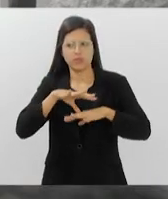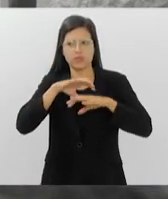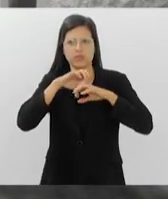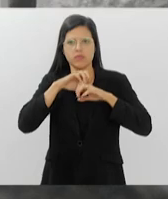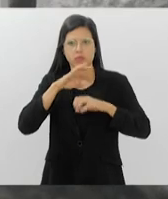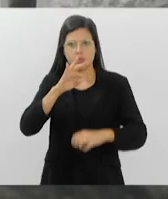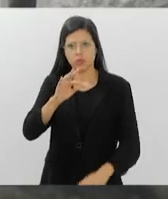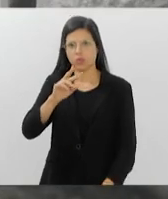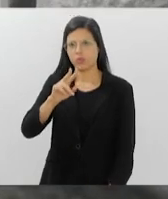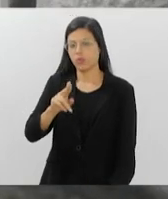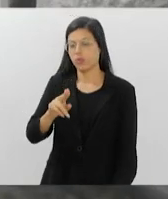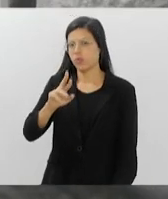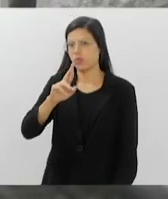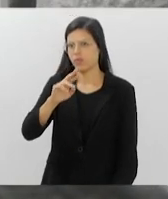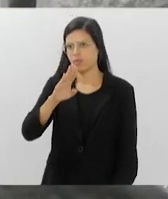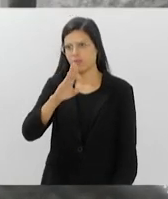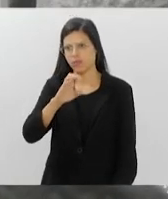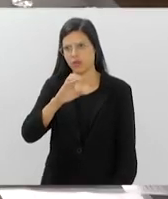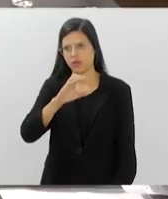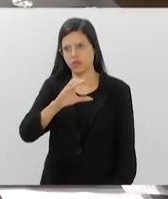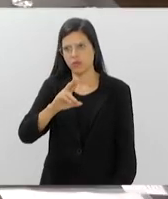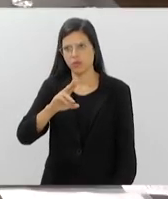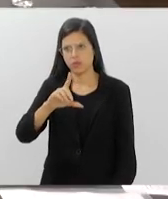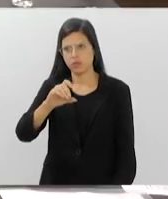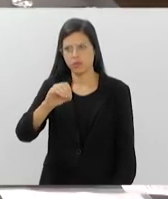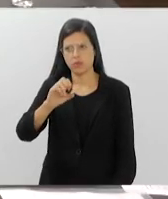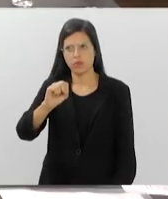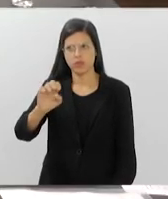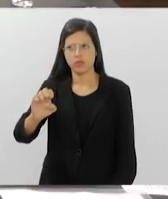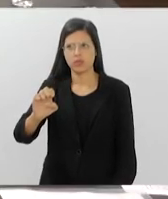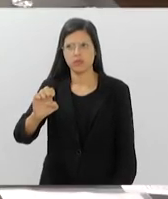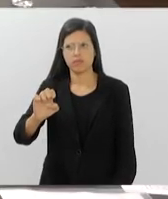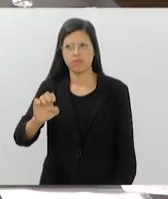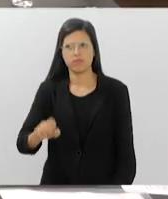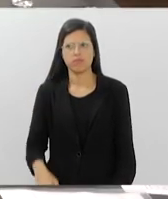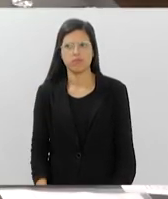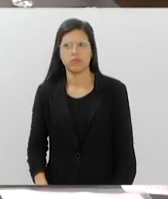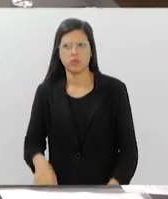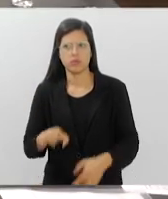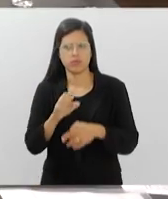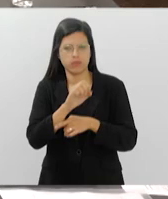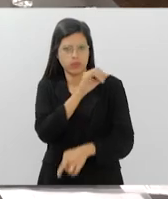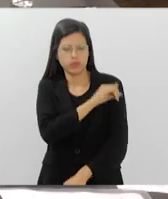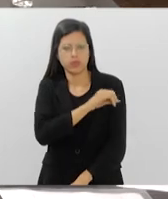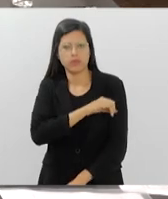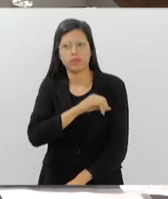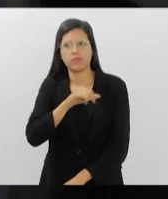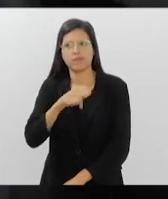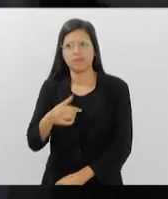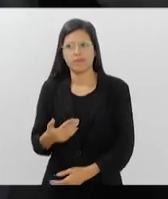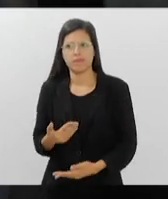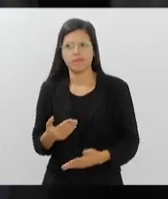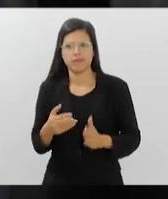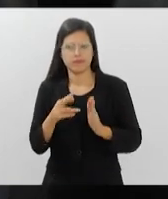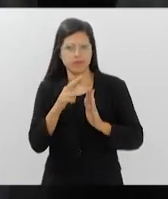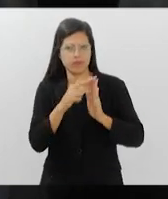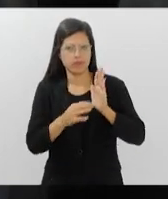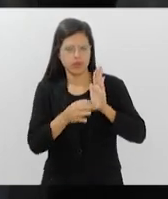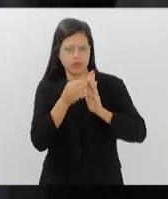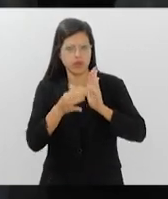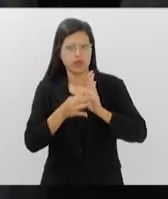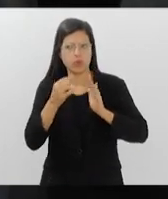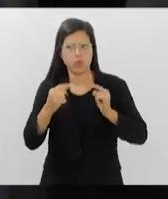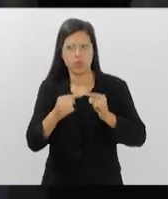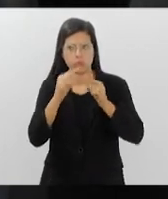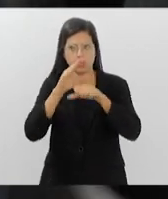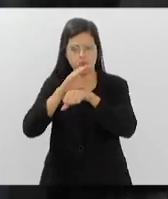Vinícius Cozzolino. Senhor presidente, o parecer é pela constitucionalidade com